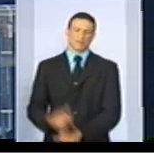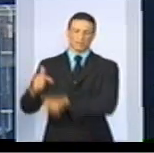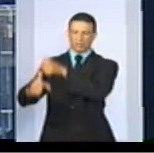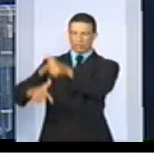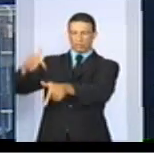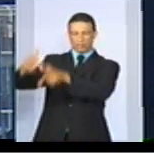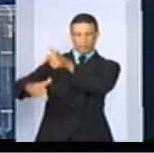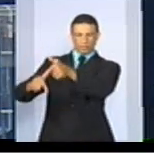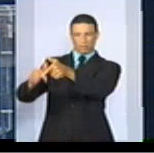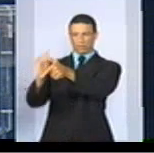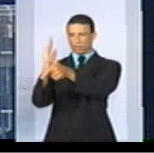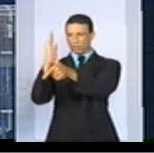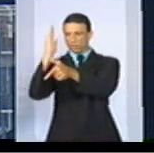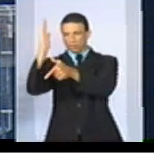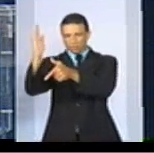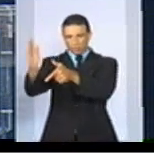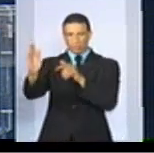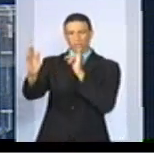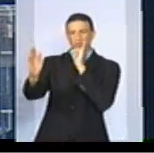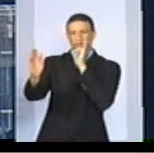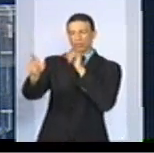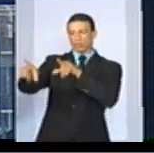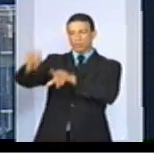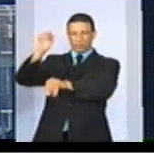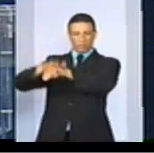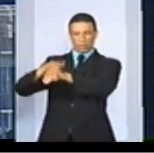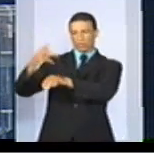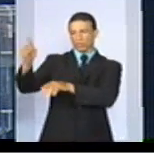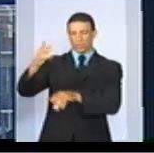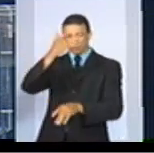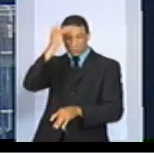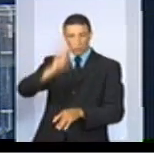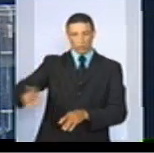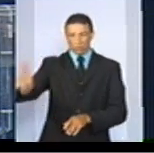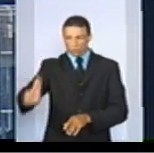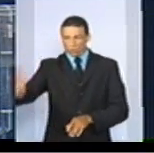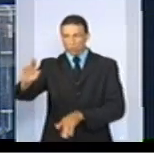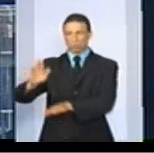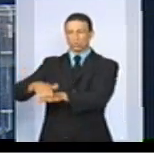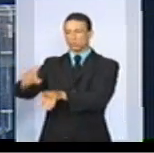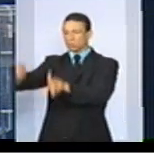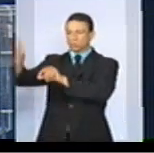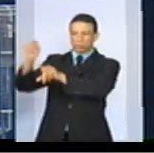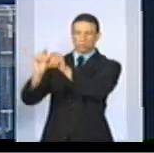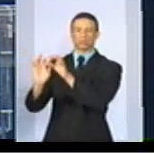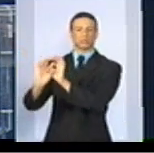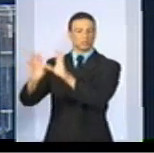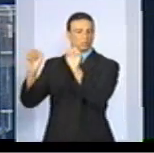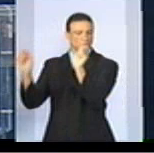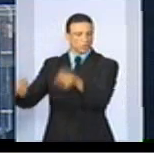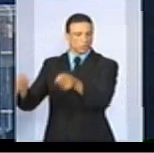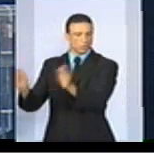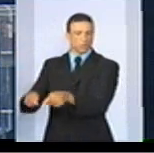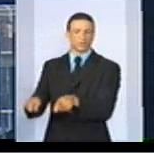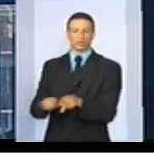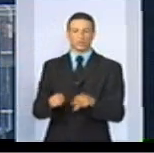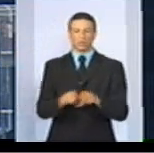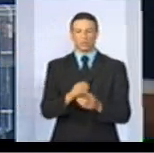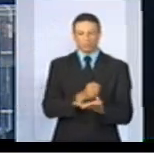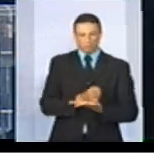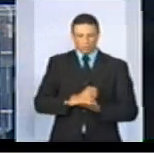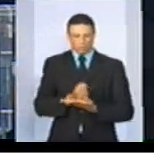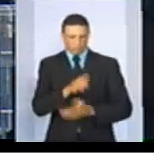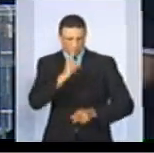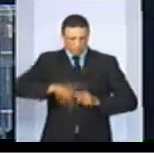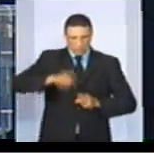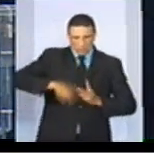desverticalizar também aumenta a liberdade de escolha de todo cidadão. Ao definir que uma produtora independente não pode ser controlada, controladora